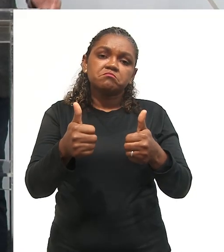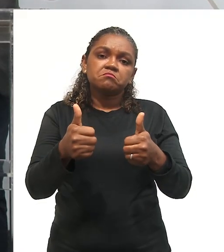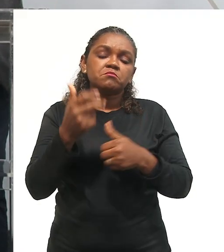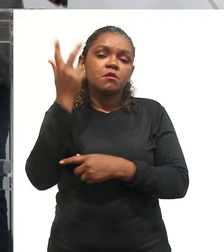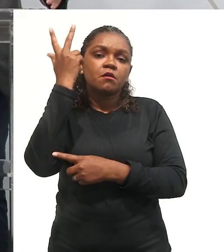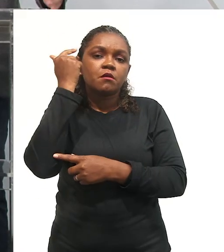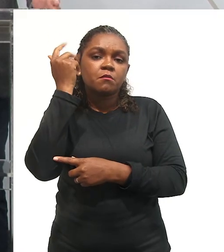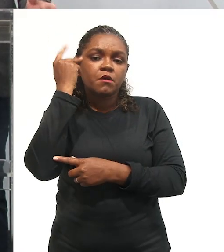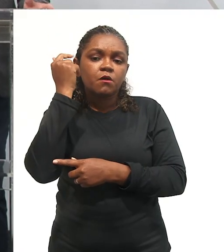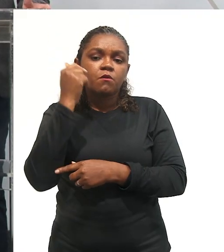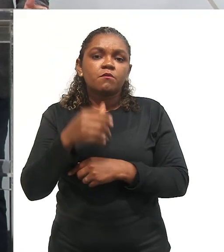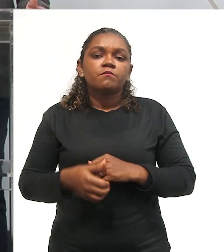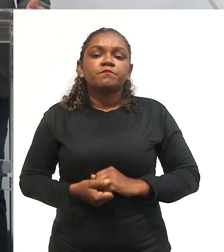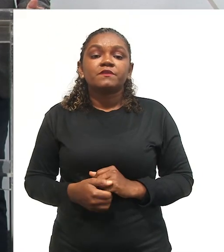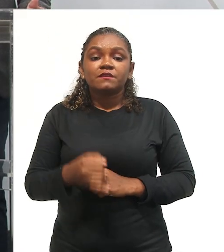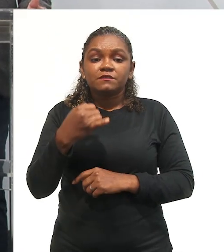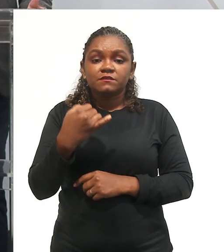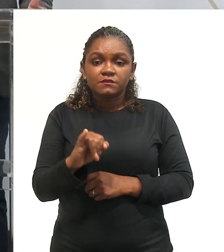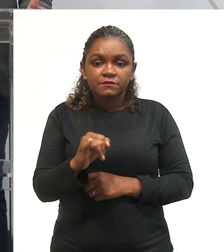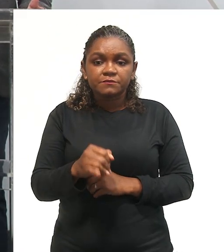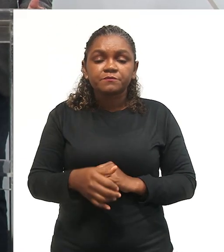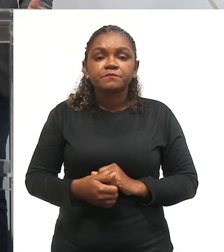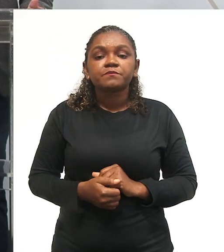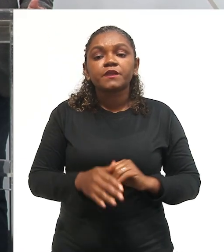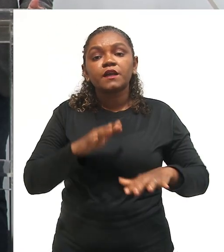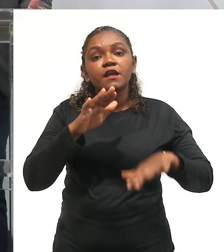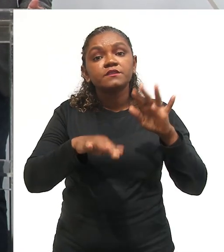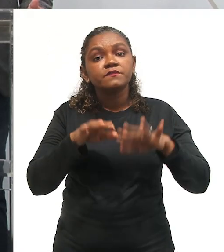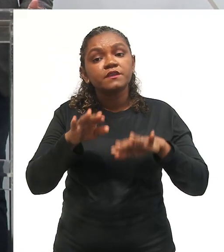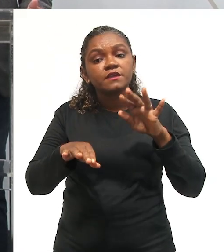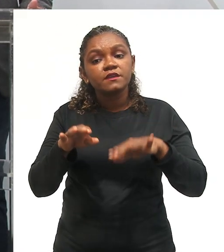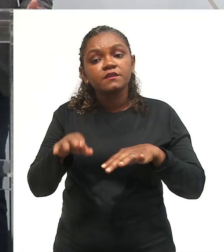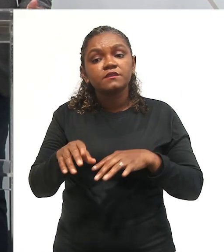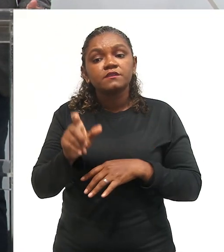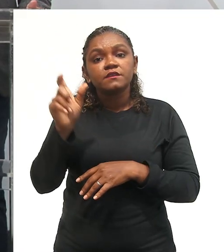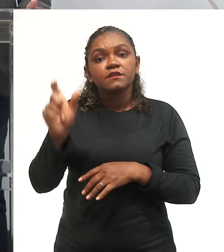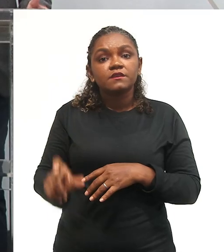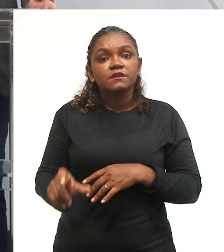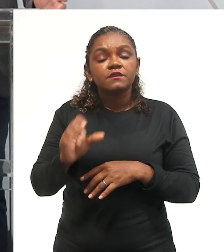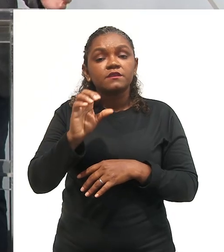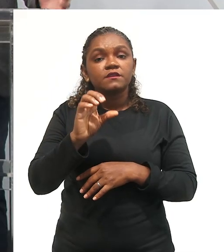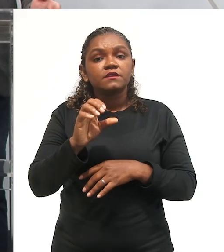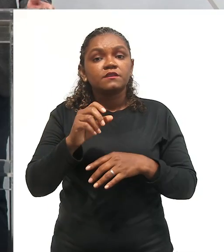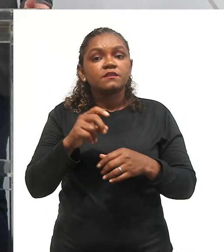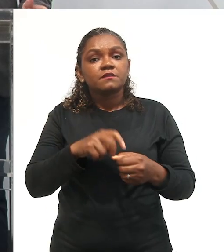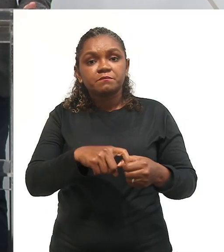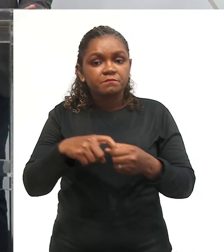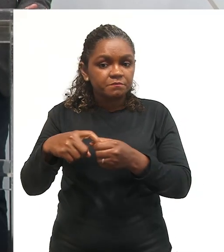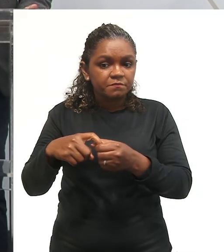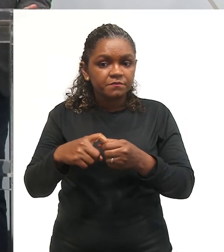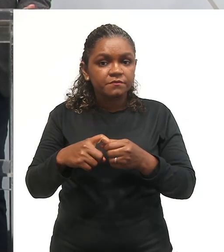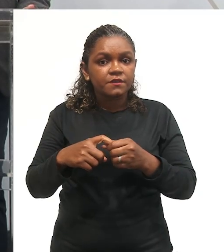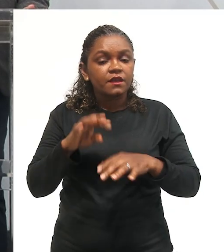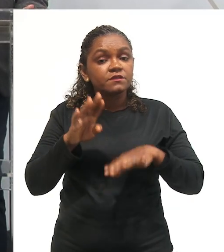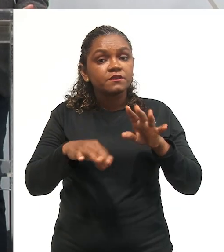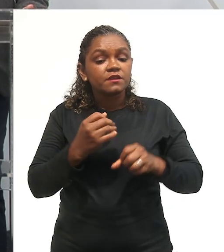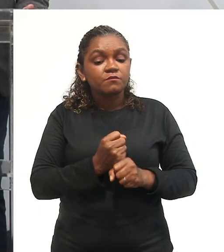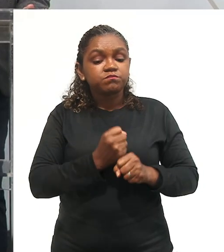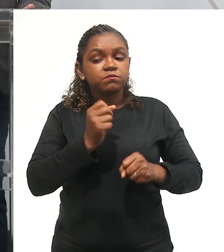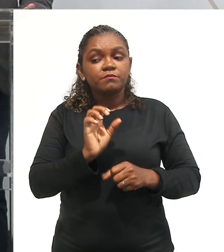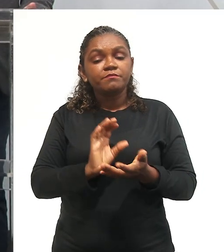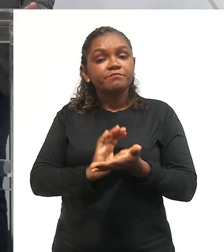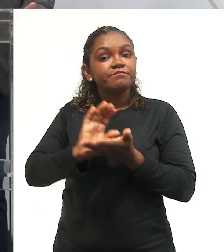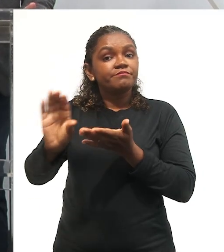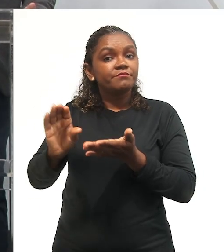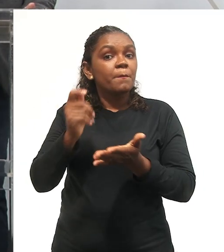gente atinja o patrimônio do sócio, porque pode ser que ele eventualmente tenha recebido algum lucro de forma